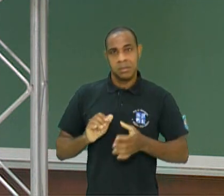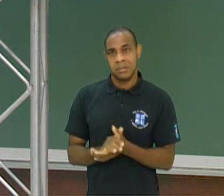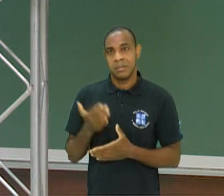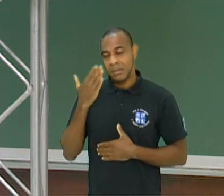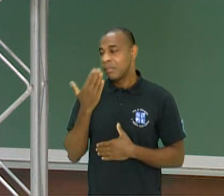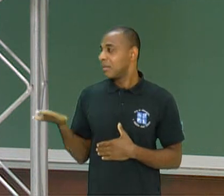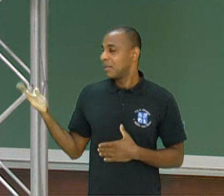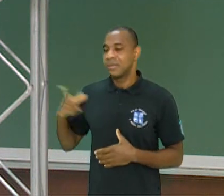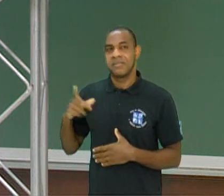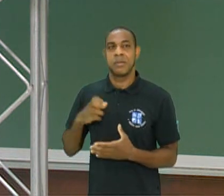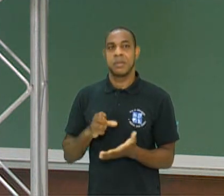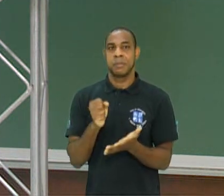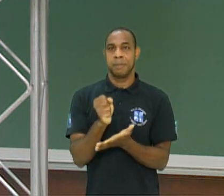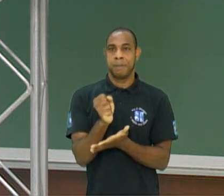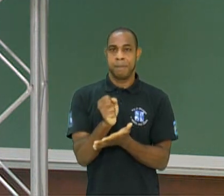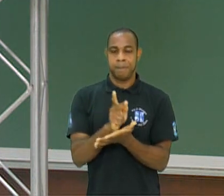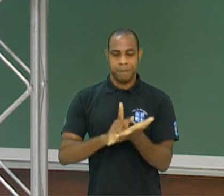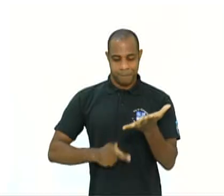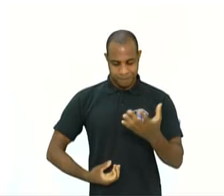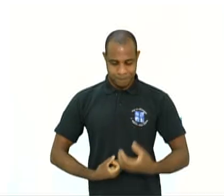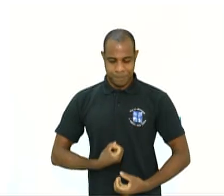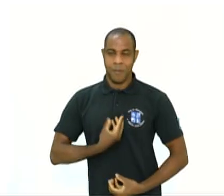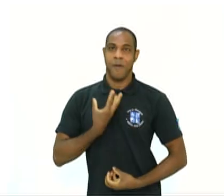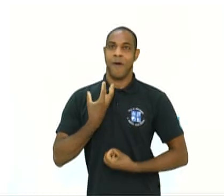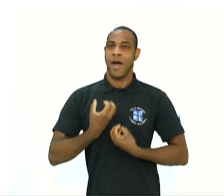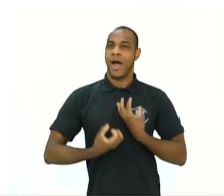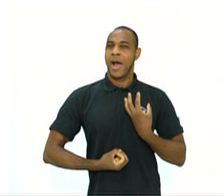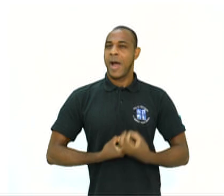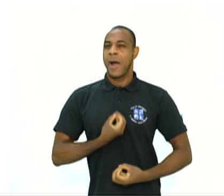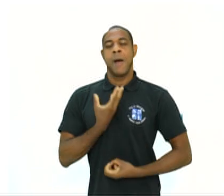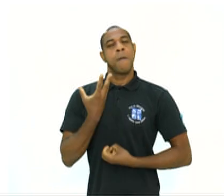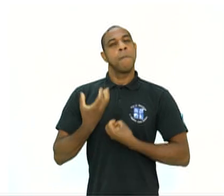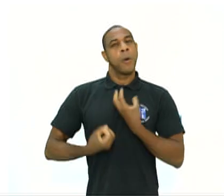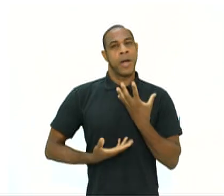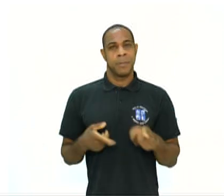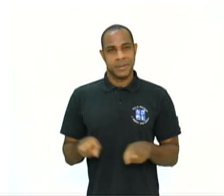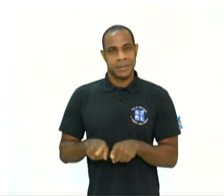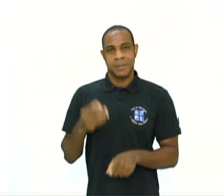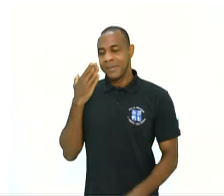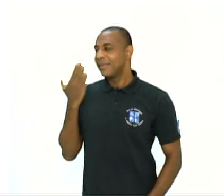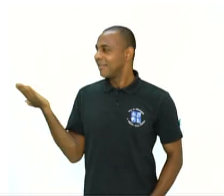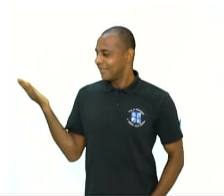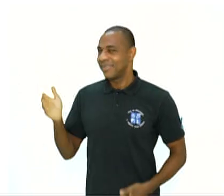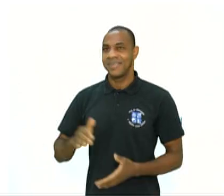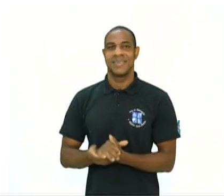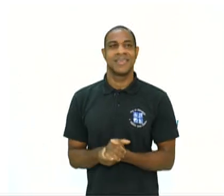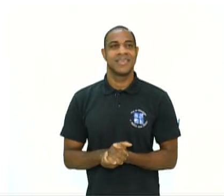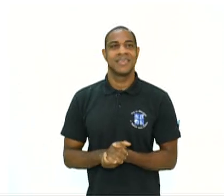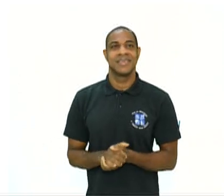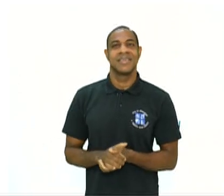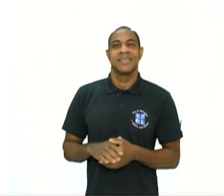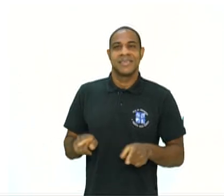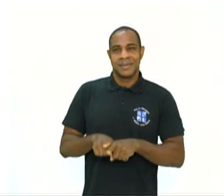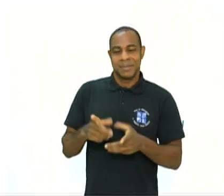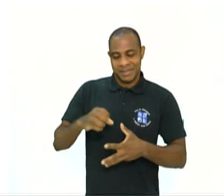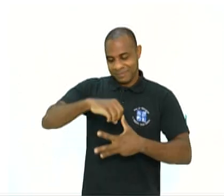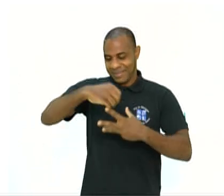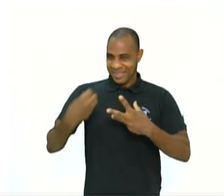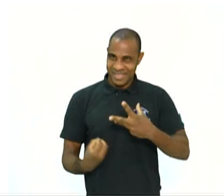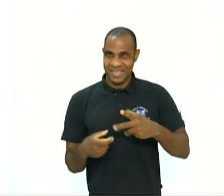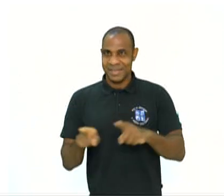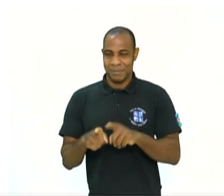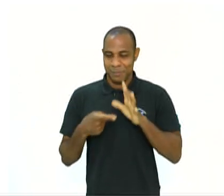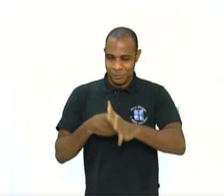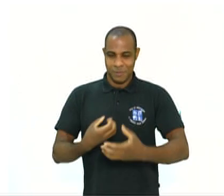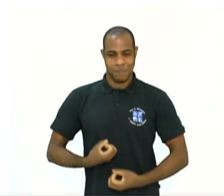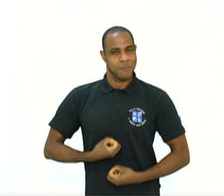tivemos poemas, fizemos interpretações de poemas, né? Tive uma questão do Enem que era um poema também, lembra? Então foi isso que a